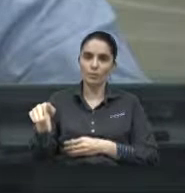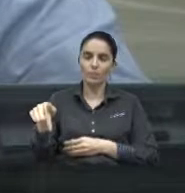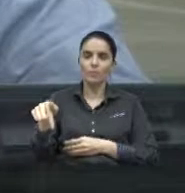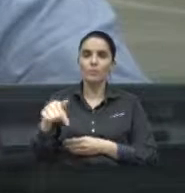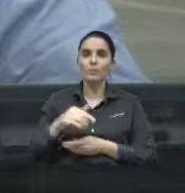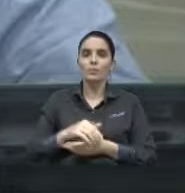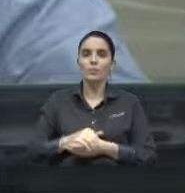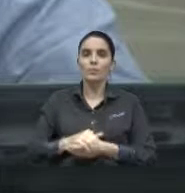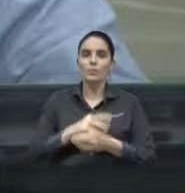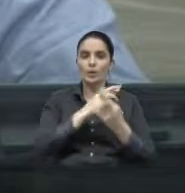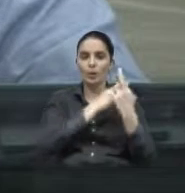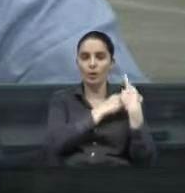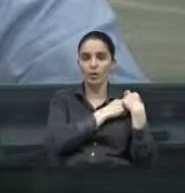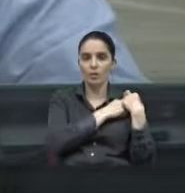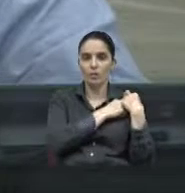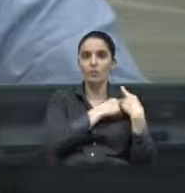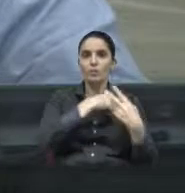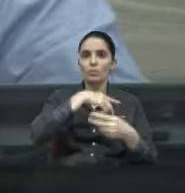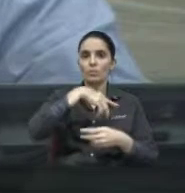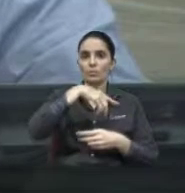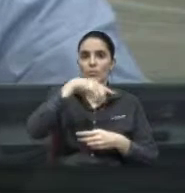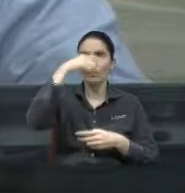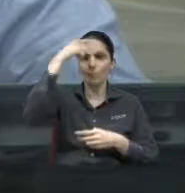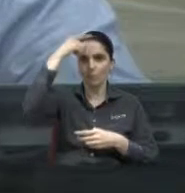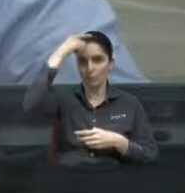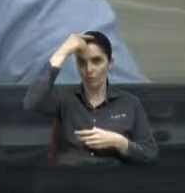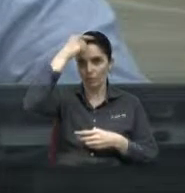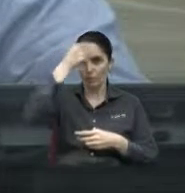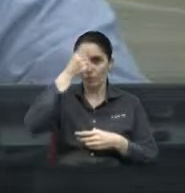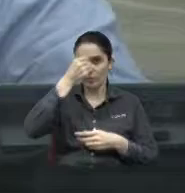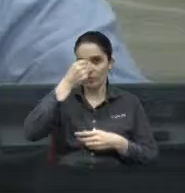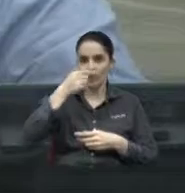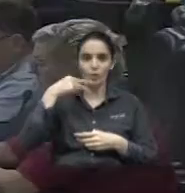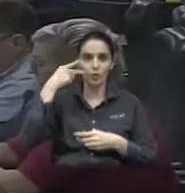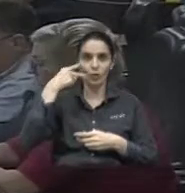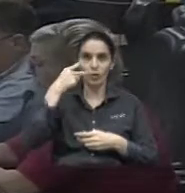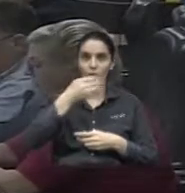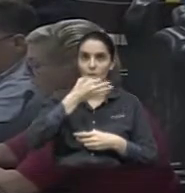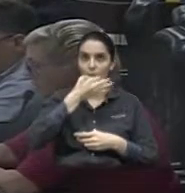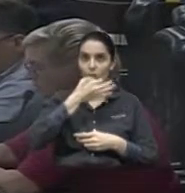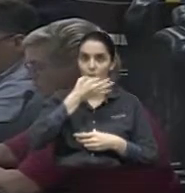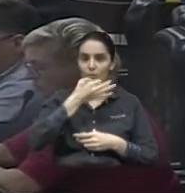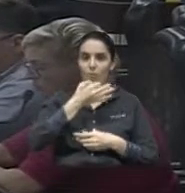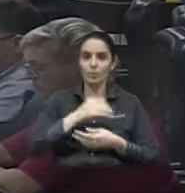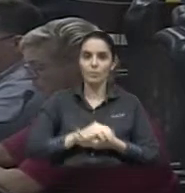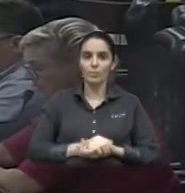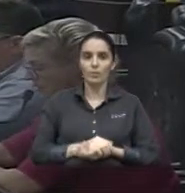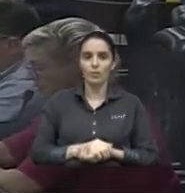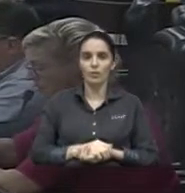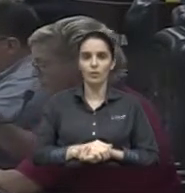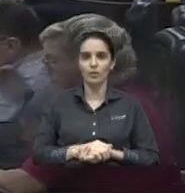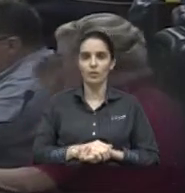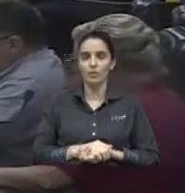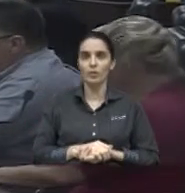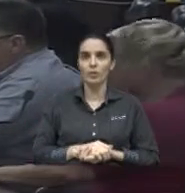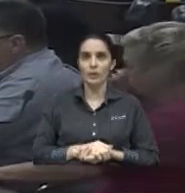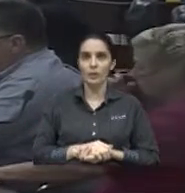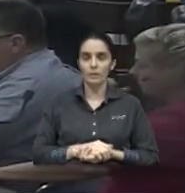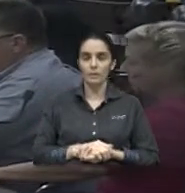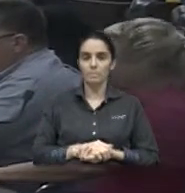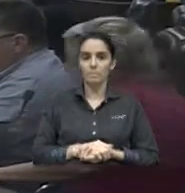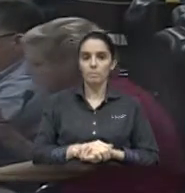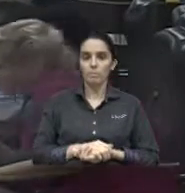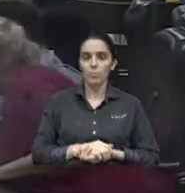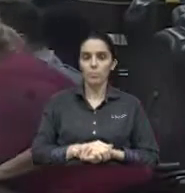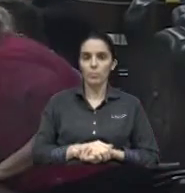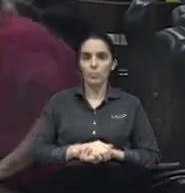2173/2017, de autoria do vereador Rafael Camargo. Algum vereador deseja discutir? Desejo, senhor presidente. Com a palavra, a